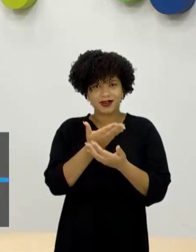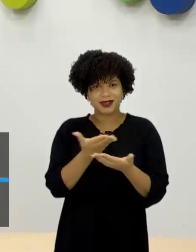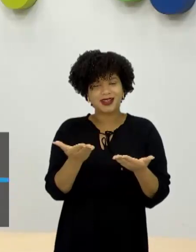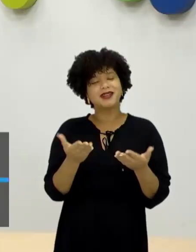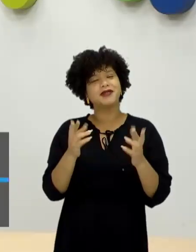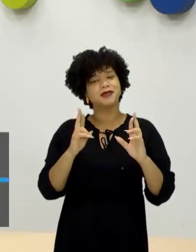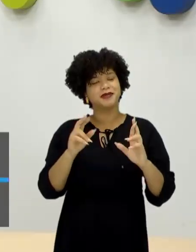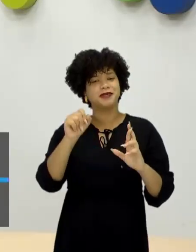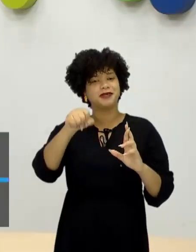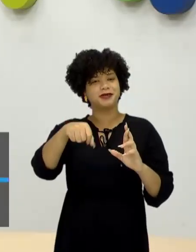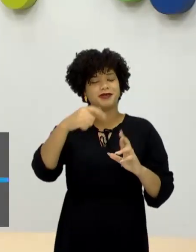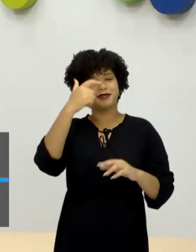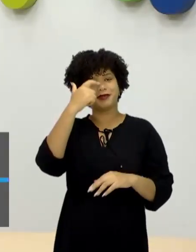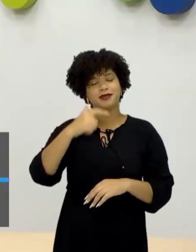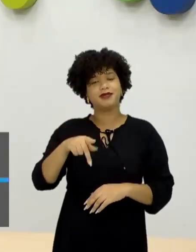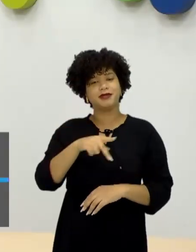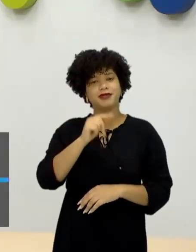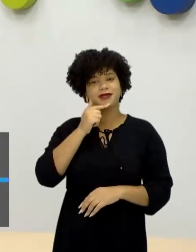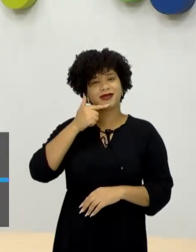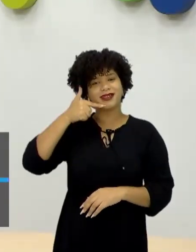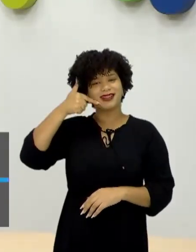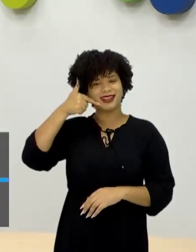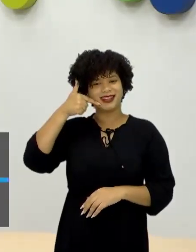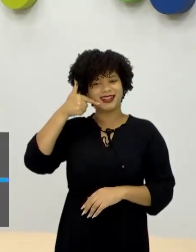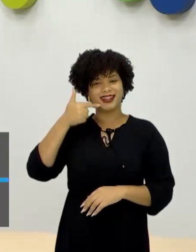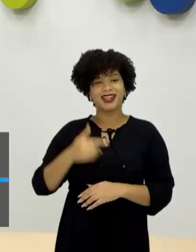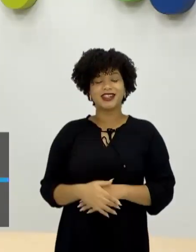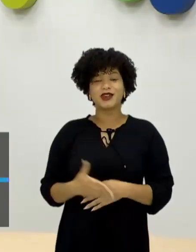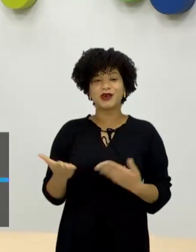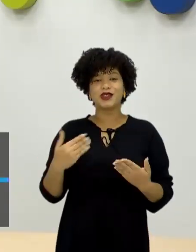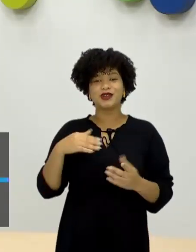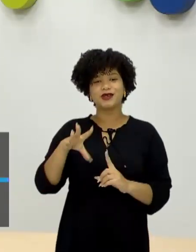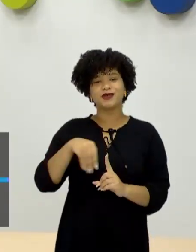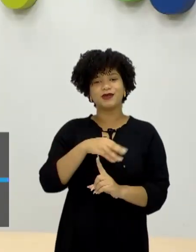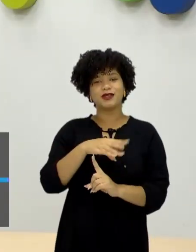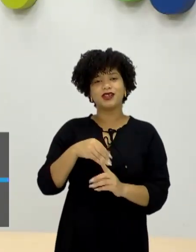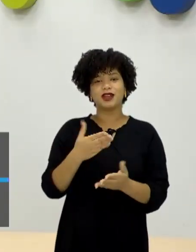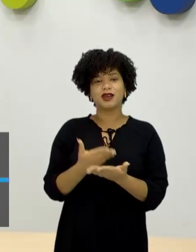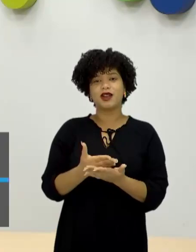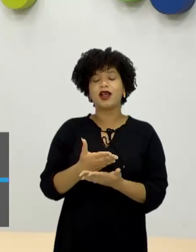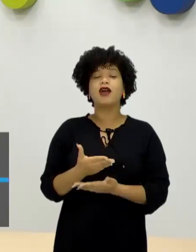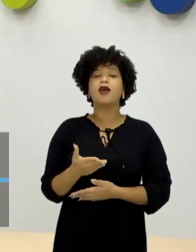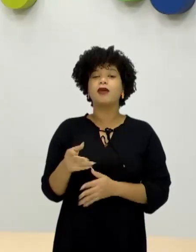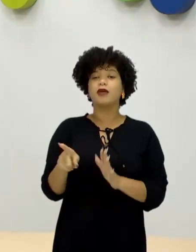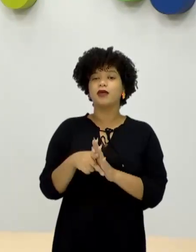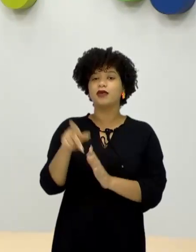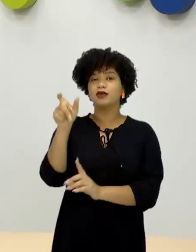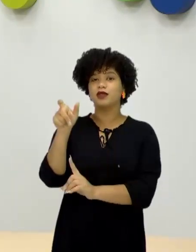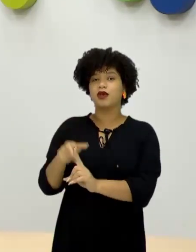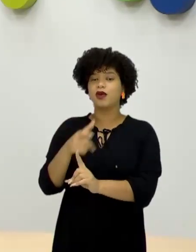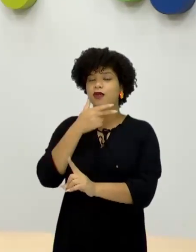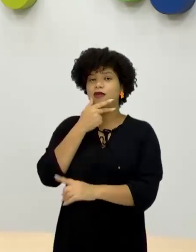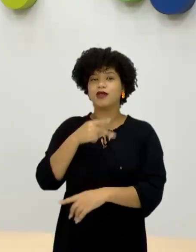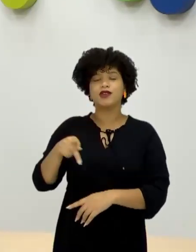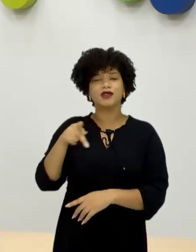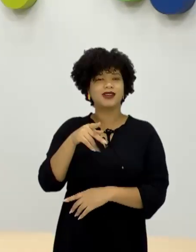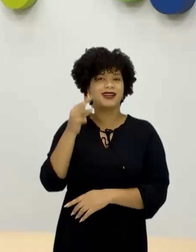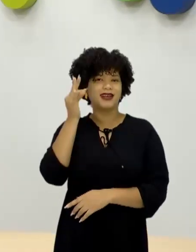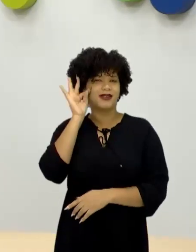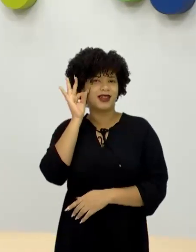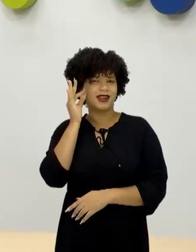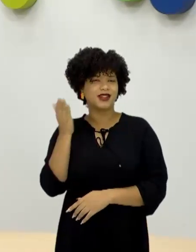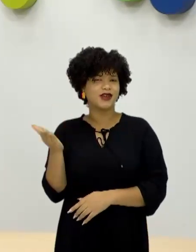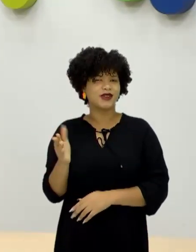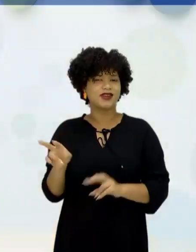sim, tá? Eu sou a professora Silene Félix, irei moderar a aula do professor Mauro Farias. Aí na tela para vocês o título